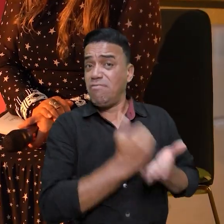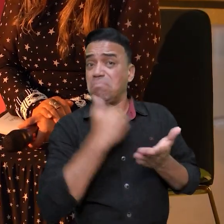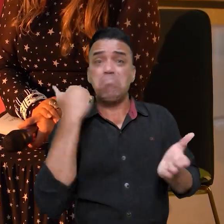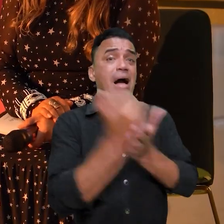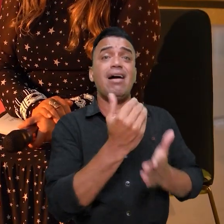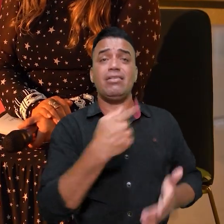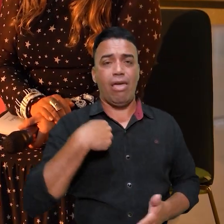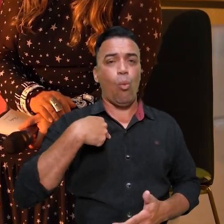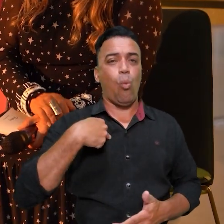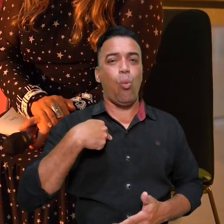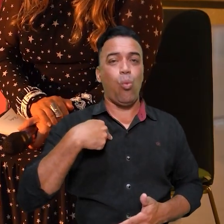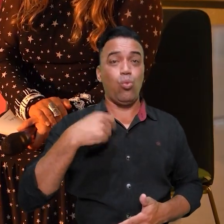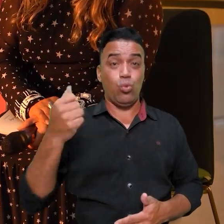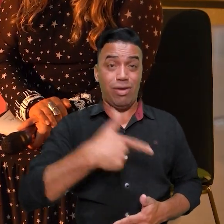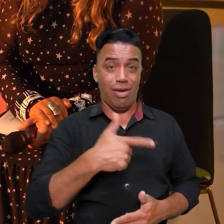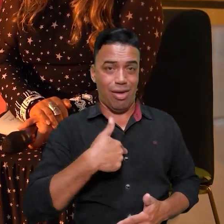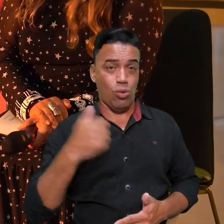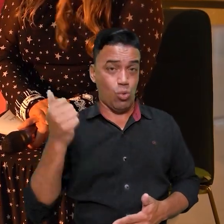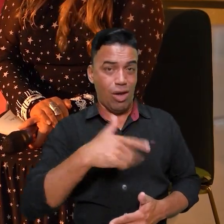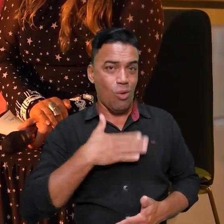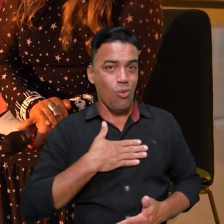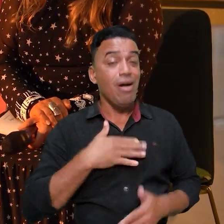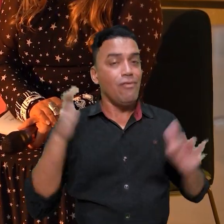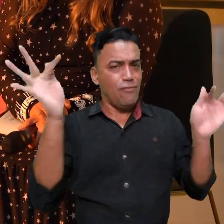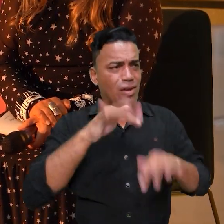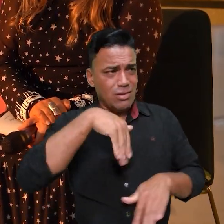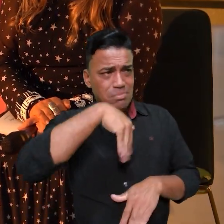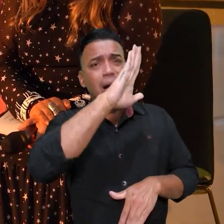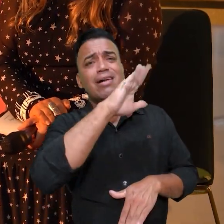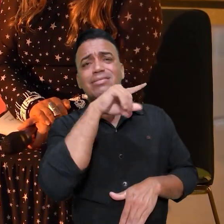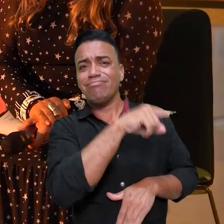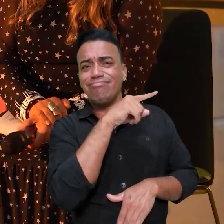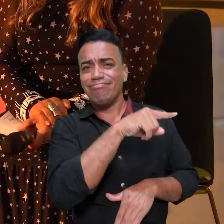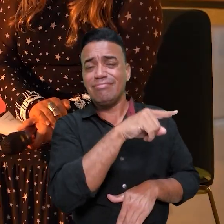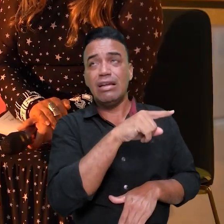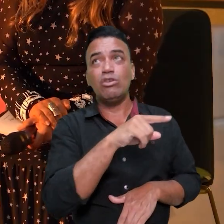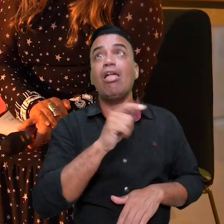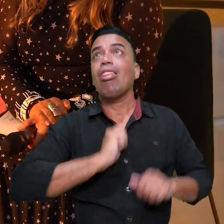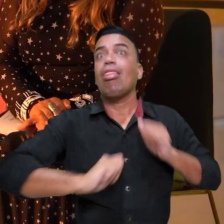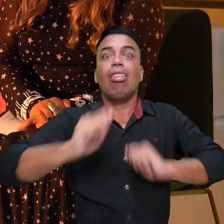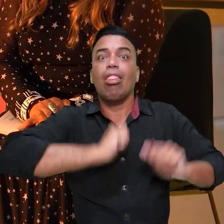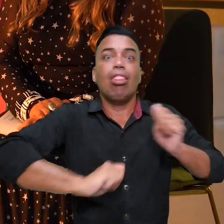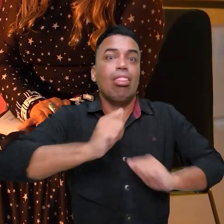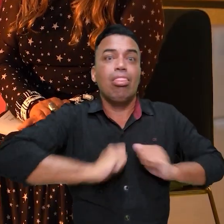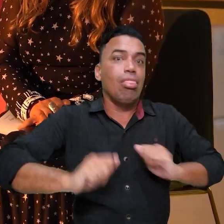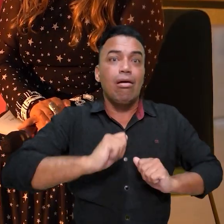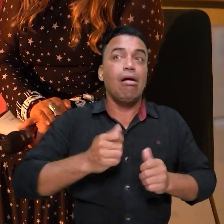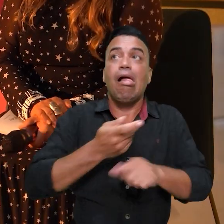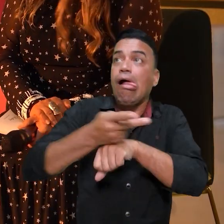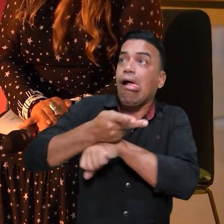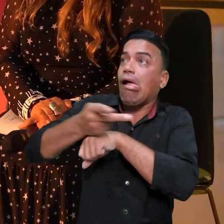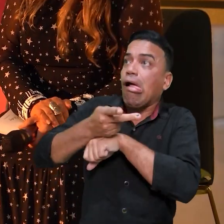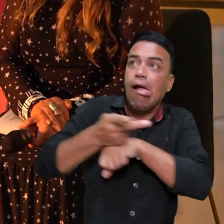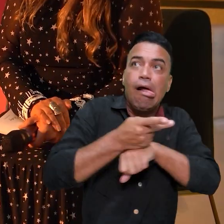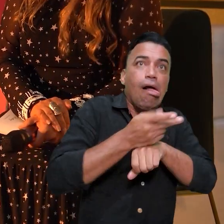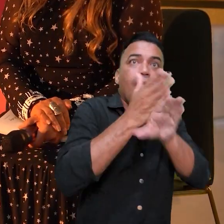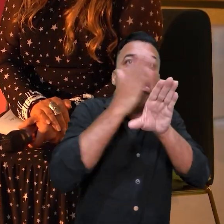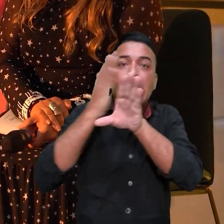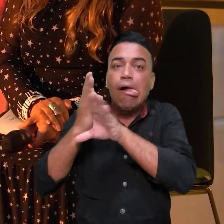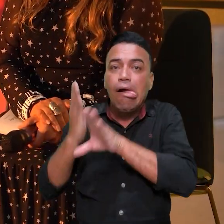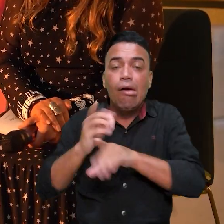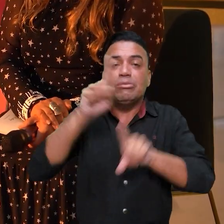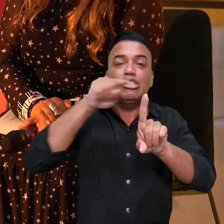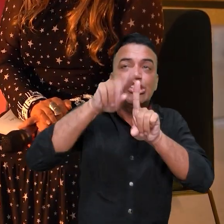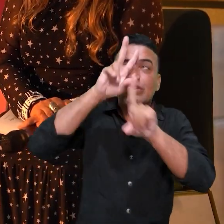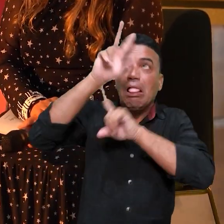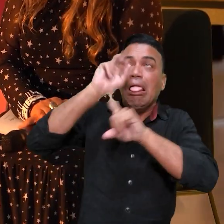porque, e ser muito mais feliz também, porque não tinha essa ânsia por ficar buscando essa, e que